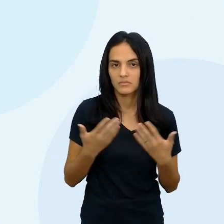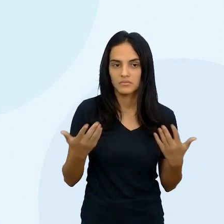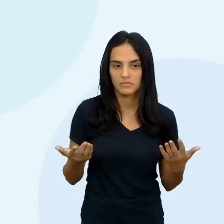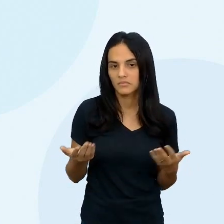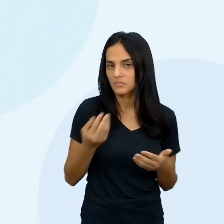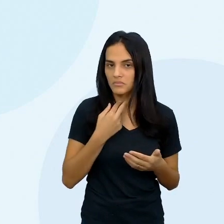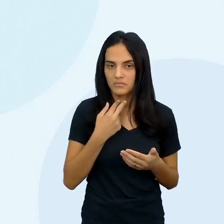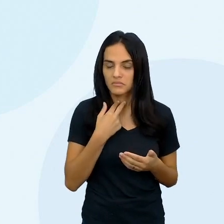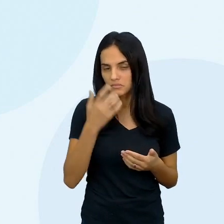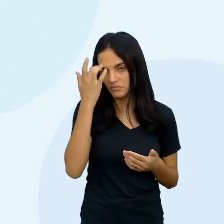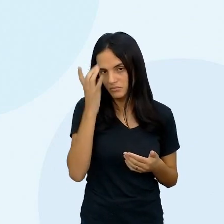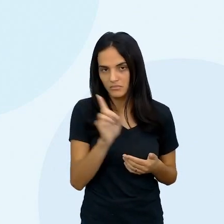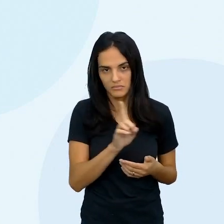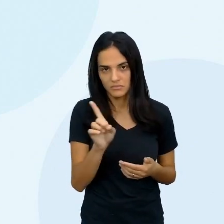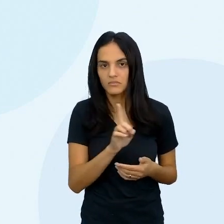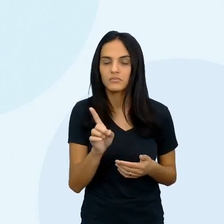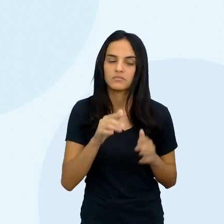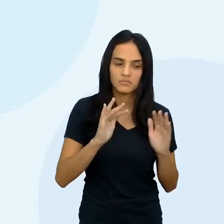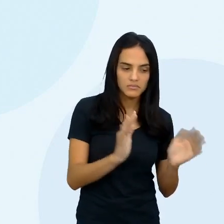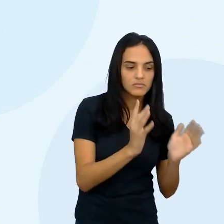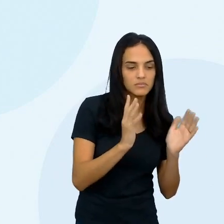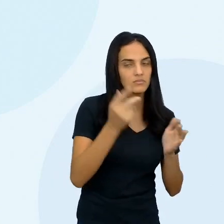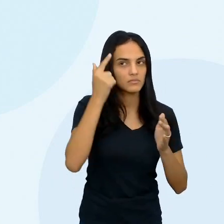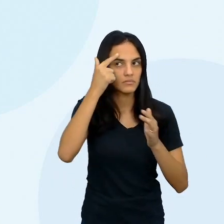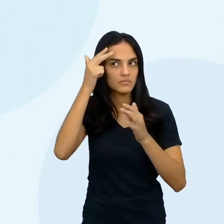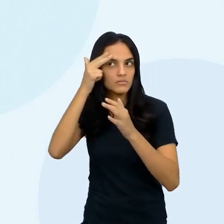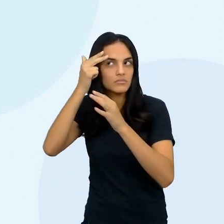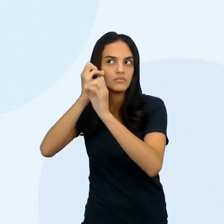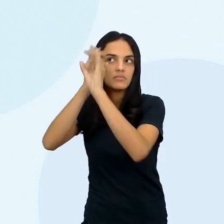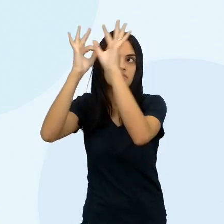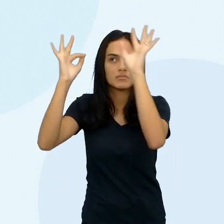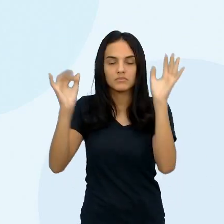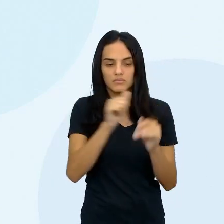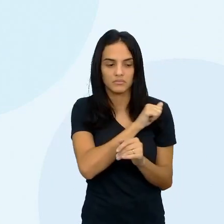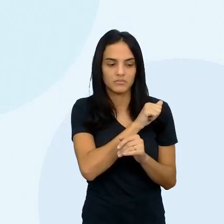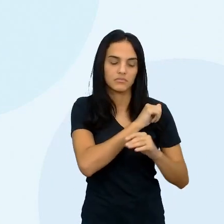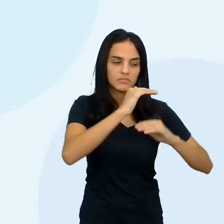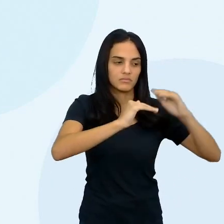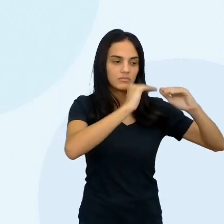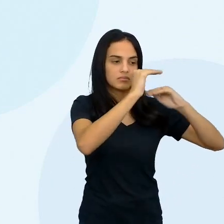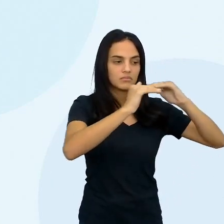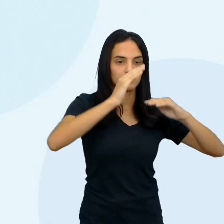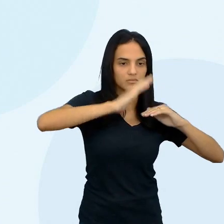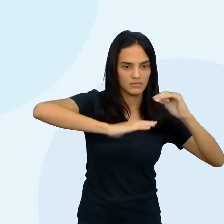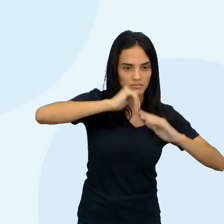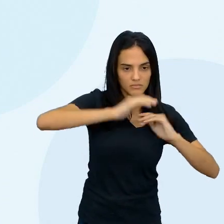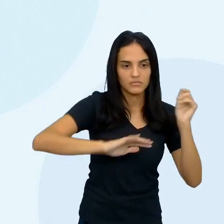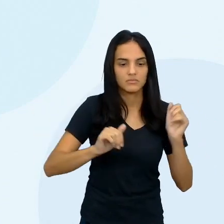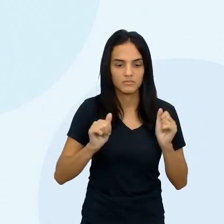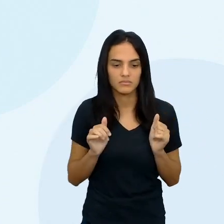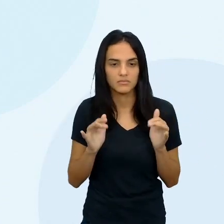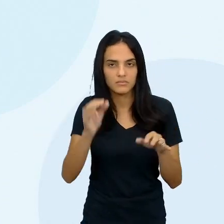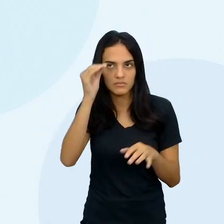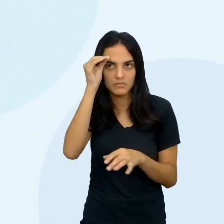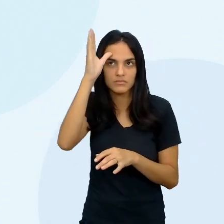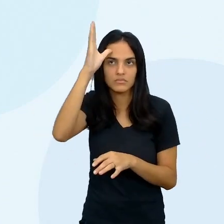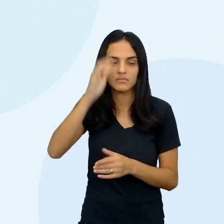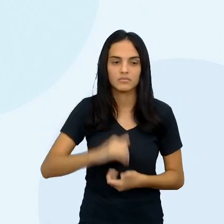não pode ser fácil, e estimular a imaginação do estudante. E desenvolver então a sua habilidade e exercer o seu